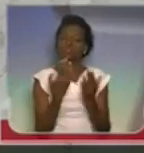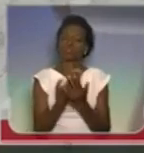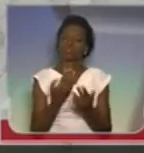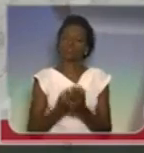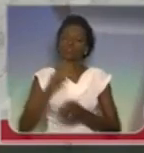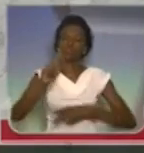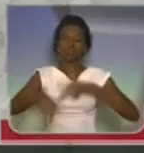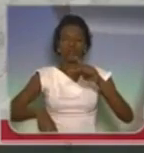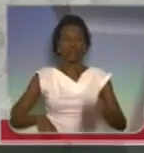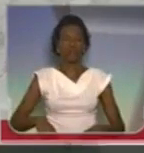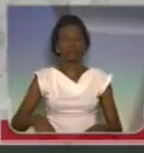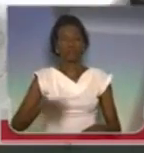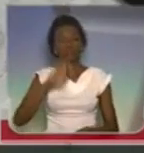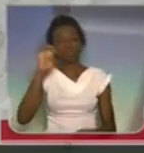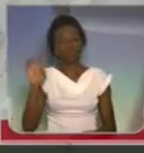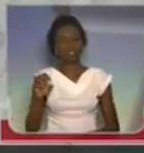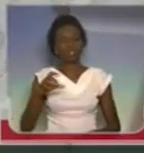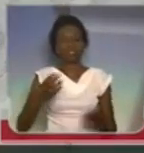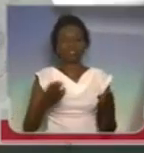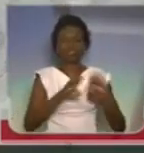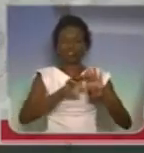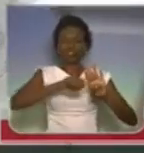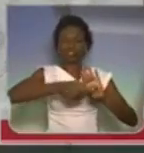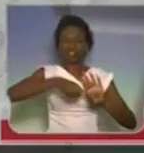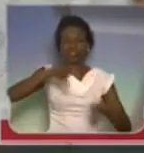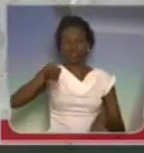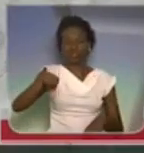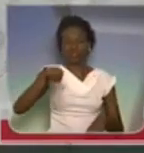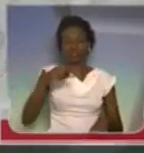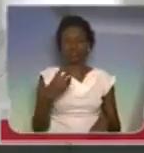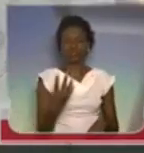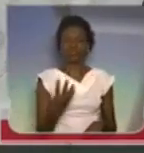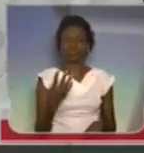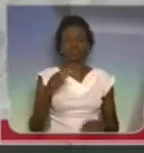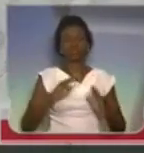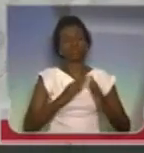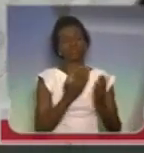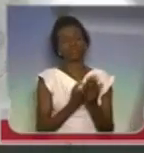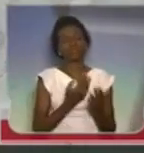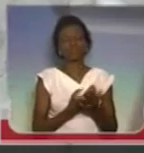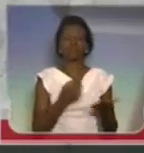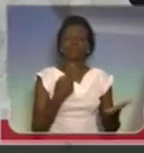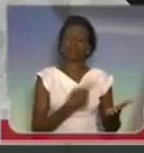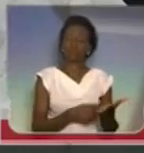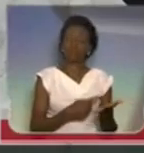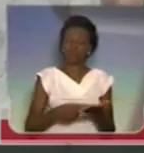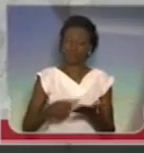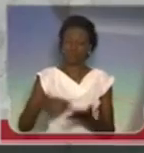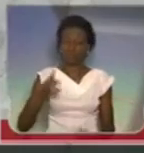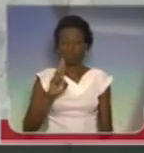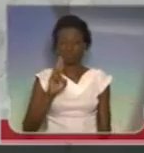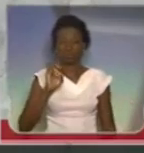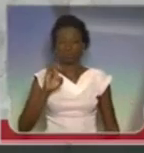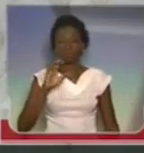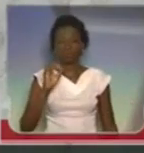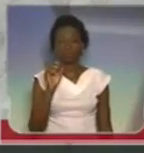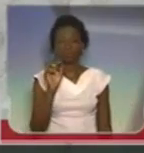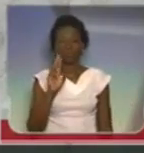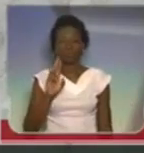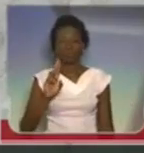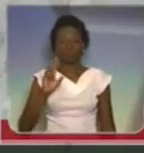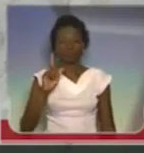Estado de São Paulo fechando 94 escolas Esse é o plano de reorganização